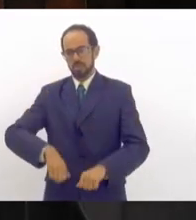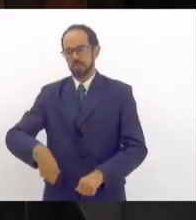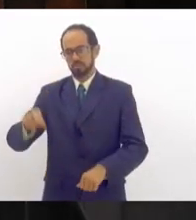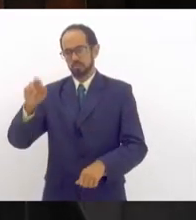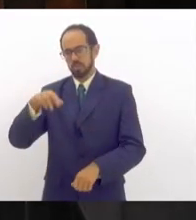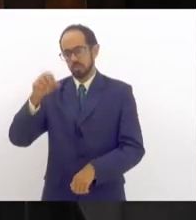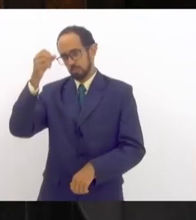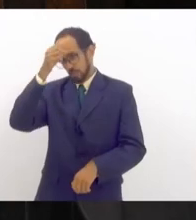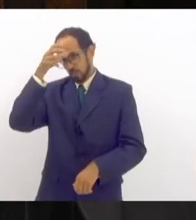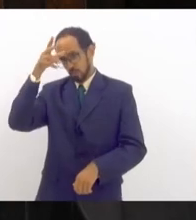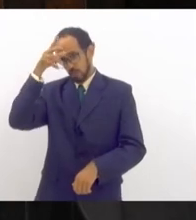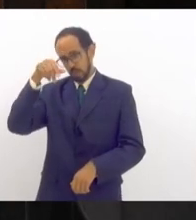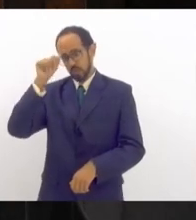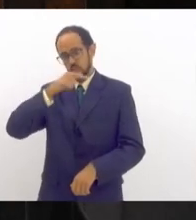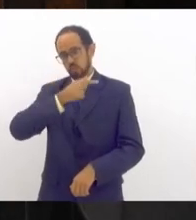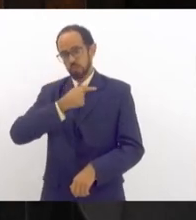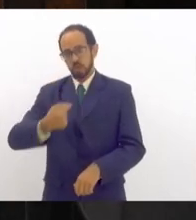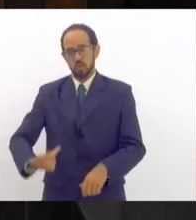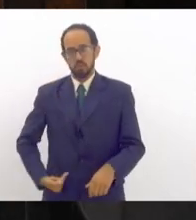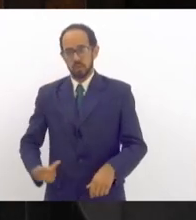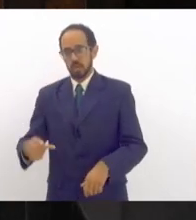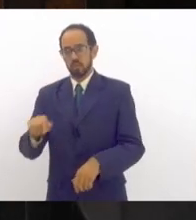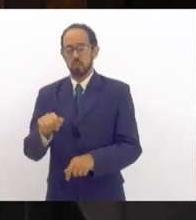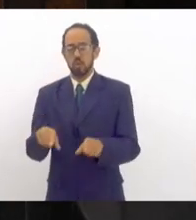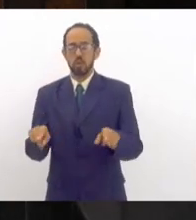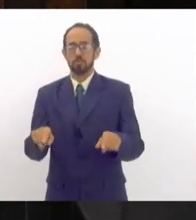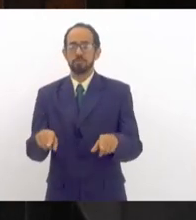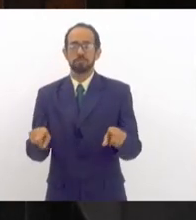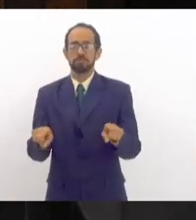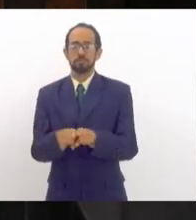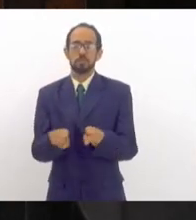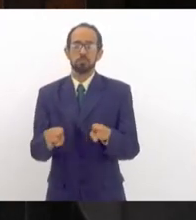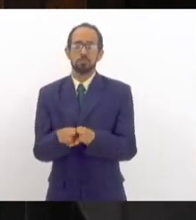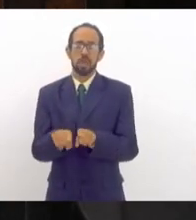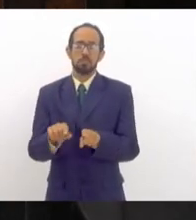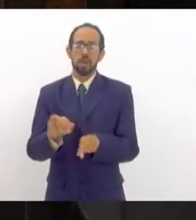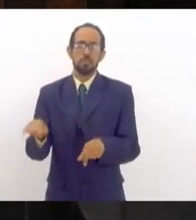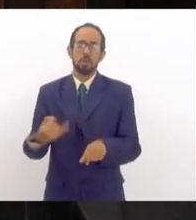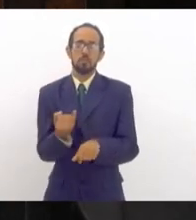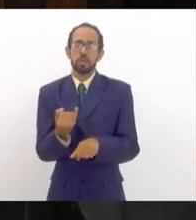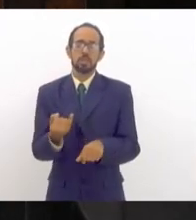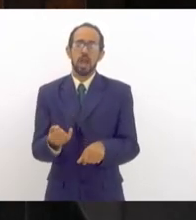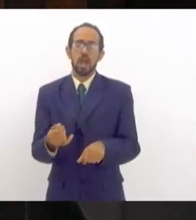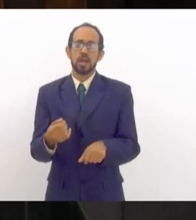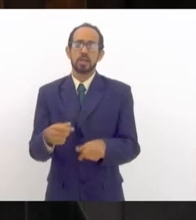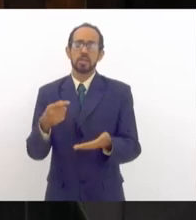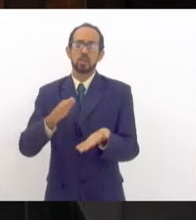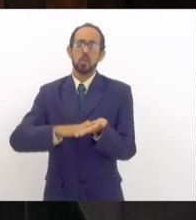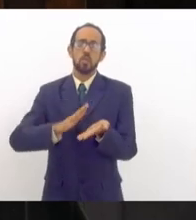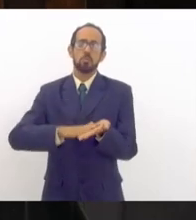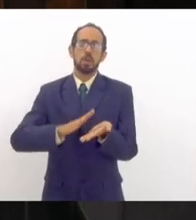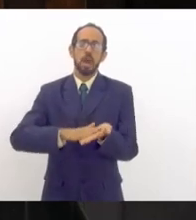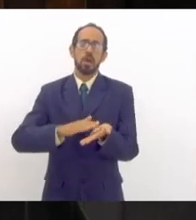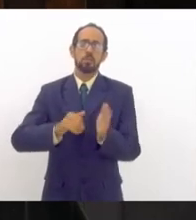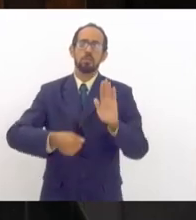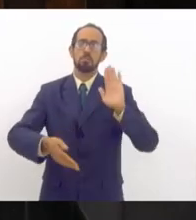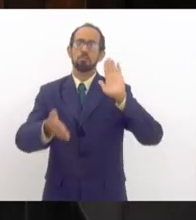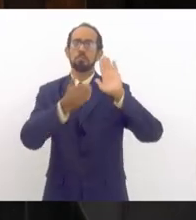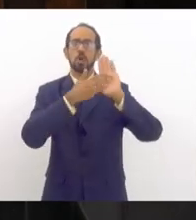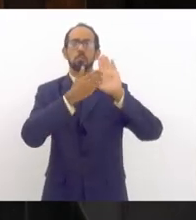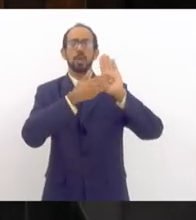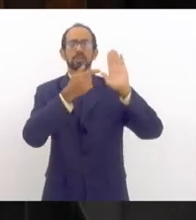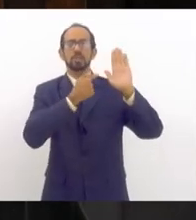no nosso Governador Cláudio Castro e também aqui para poder aproveitar e cobrar uma promessa de campanha do